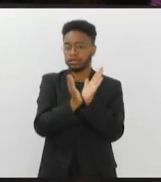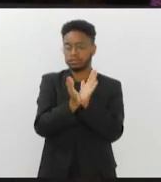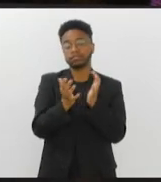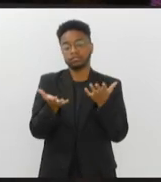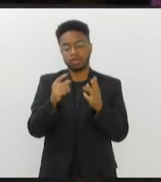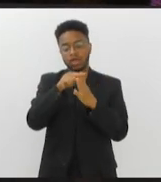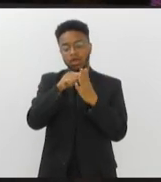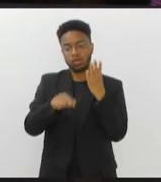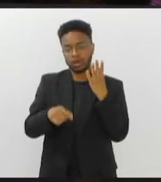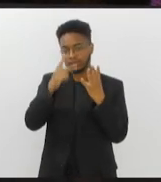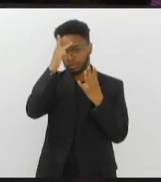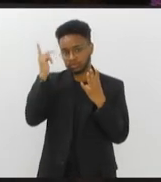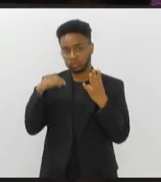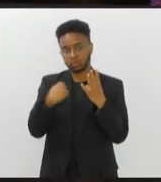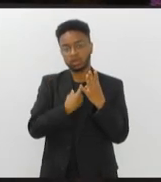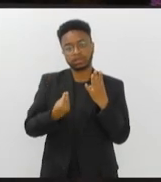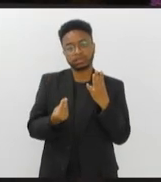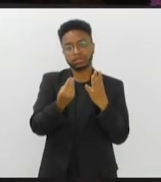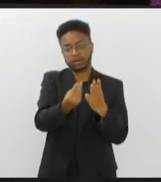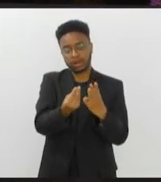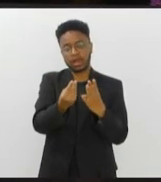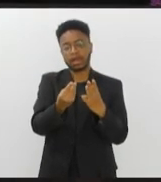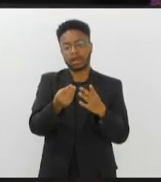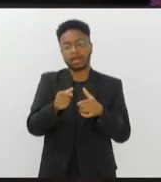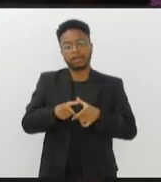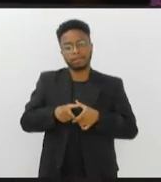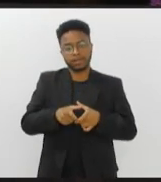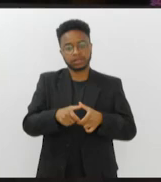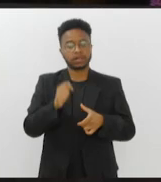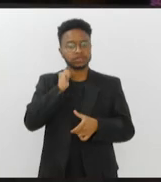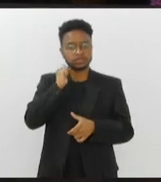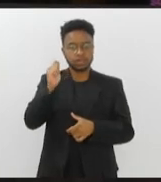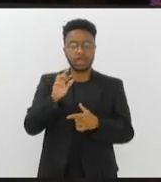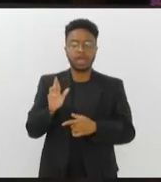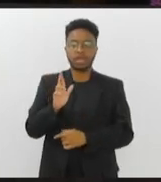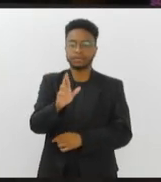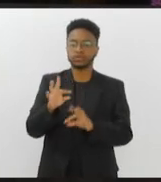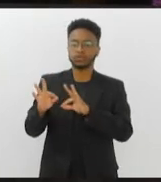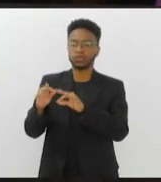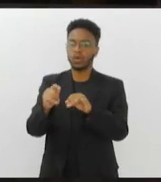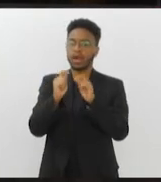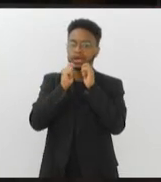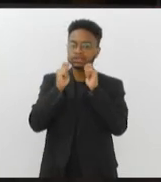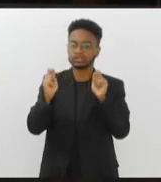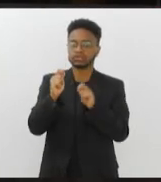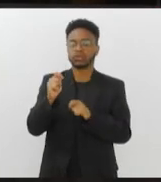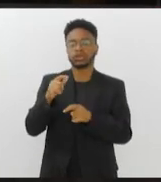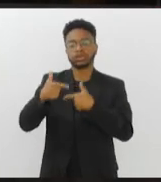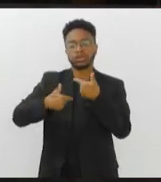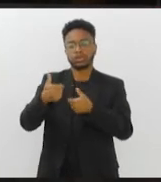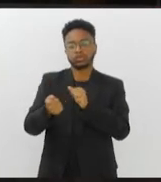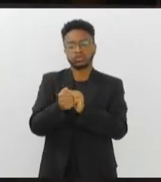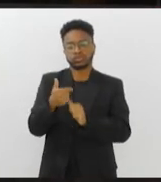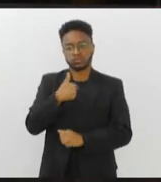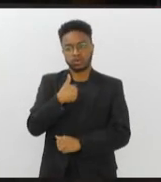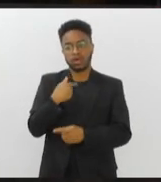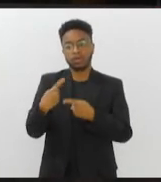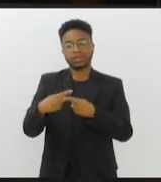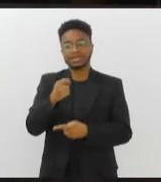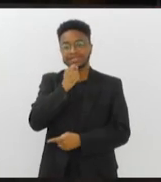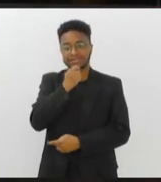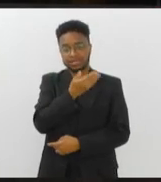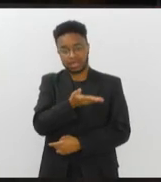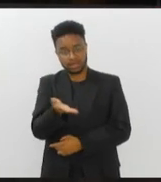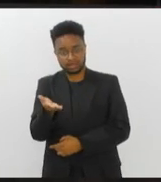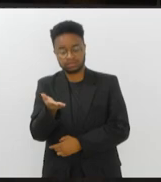receberão a medalha Tiradentes representam fielmente todo o corpo de assessores legislativos que trabalham comigo. Sem eles, o